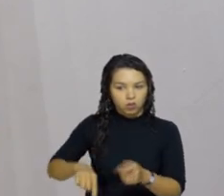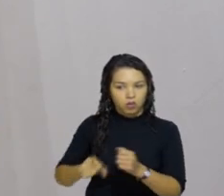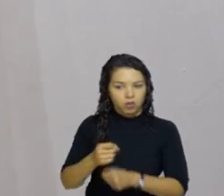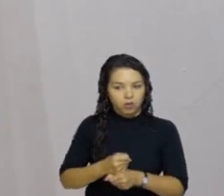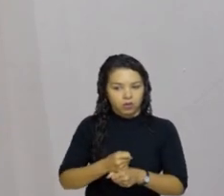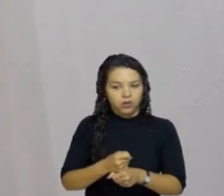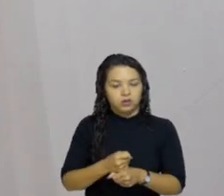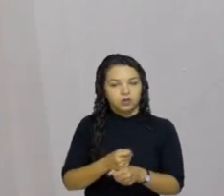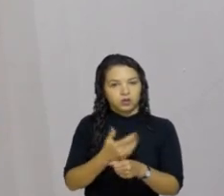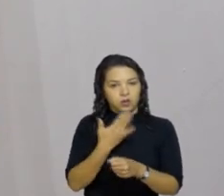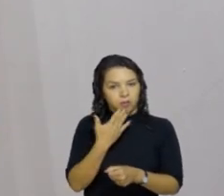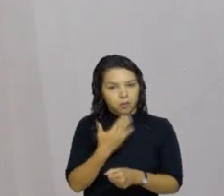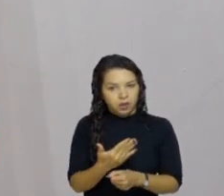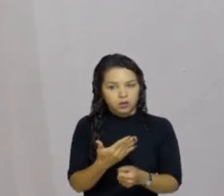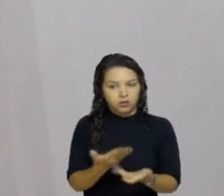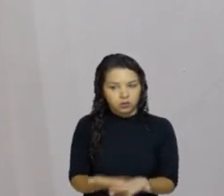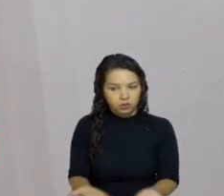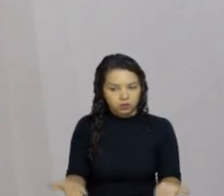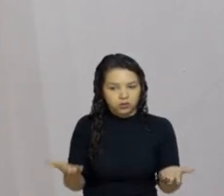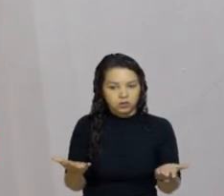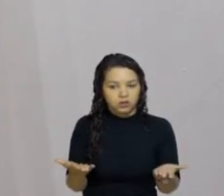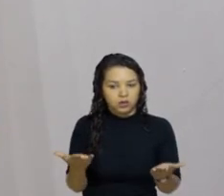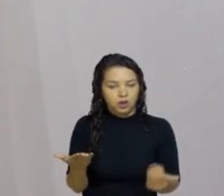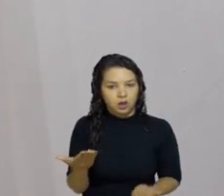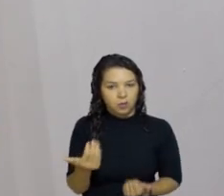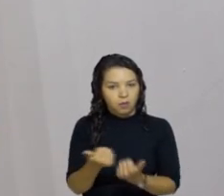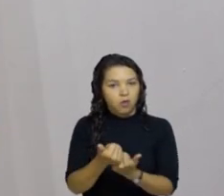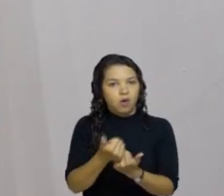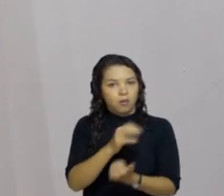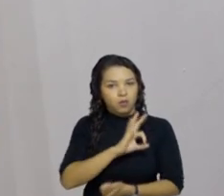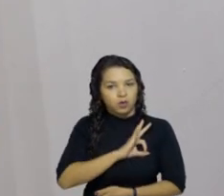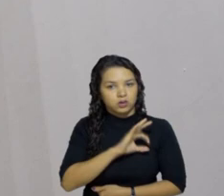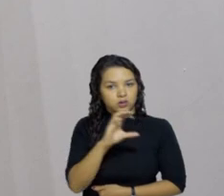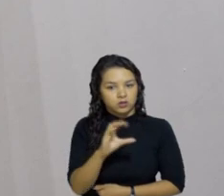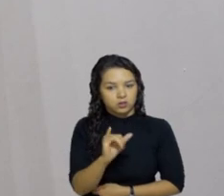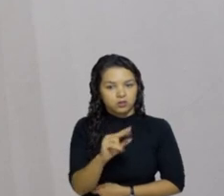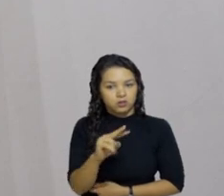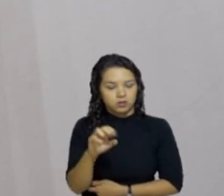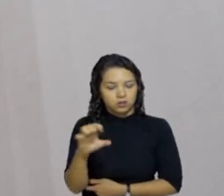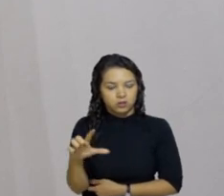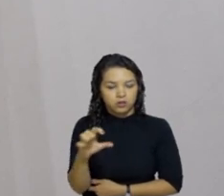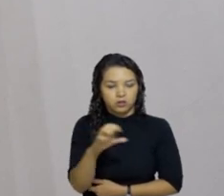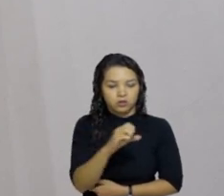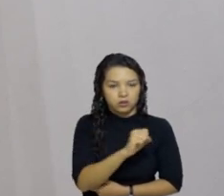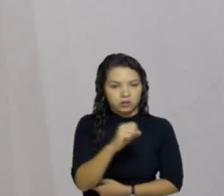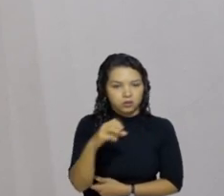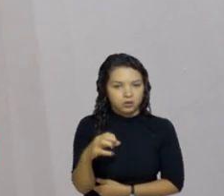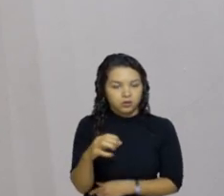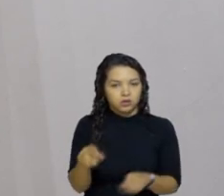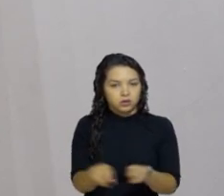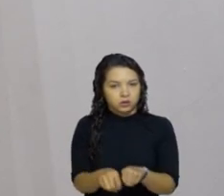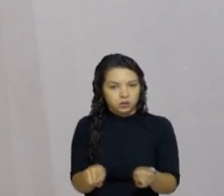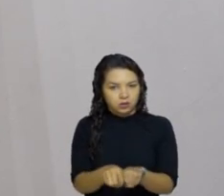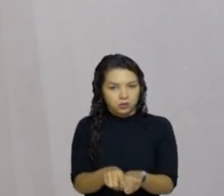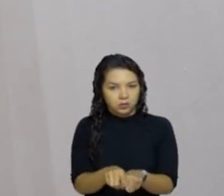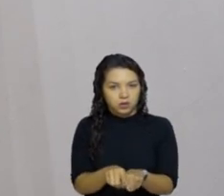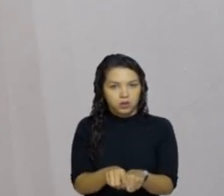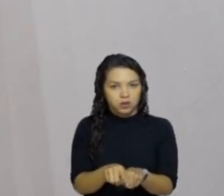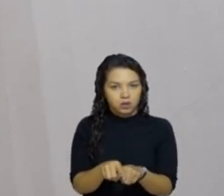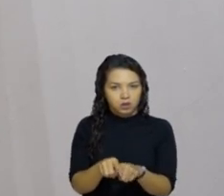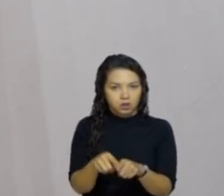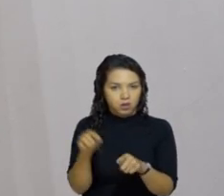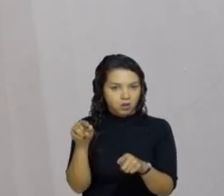eu peço a todos que apoiem a Polícia Civil de Santa Catarina e que ninguém pode ser maior que o